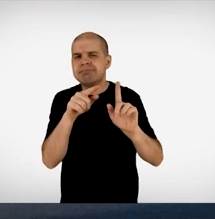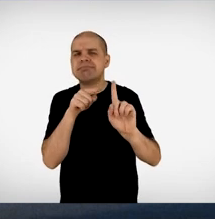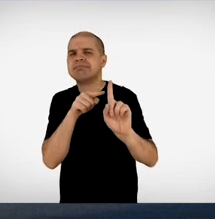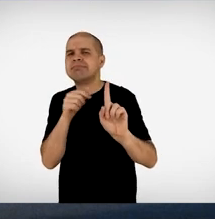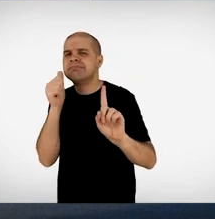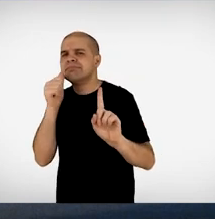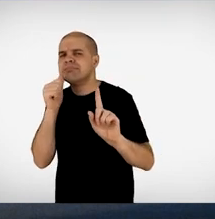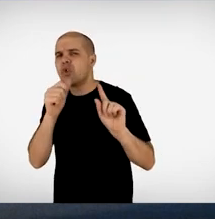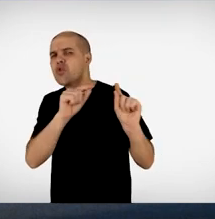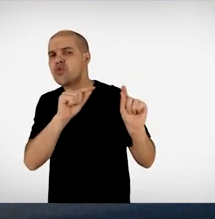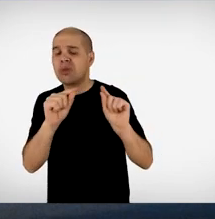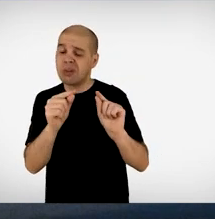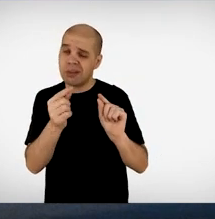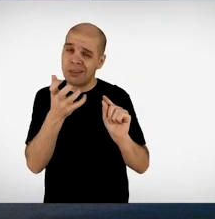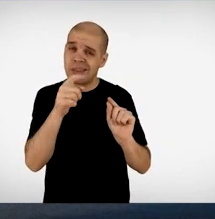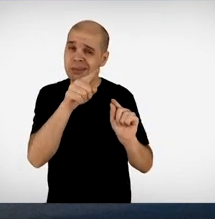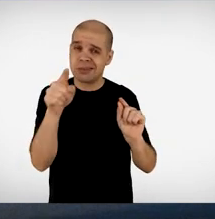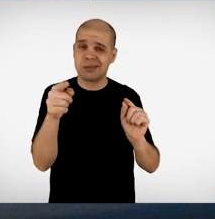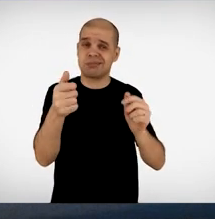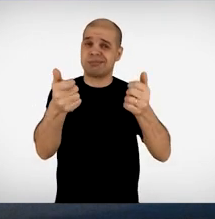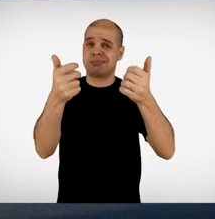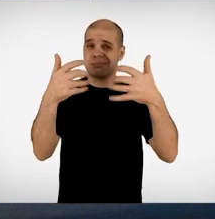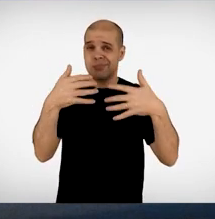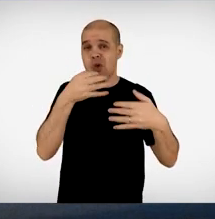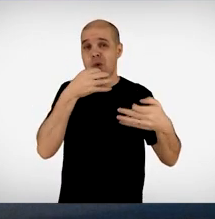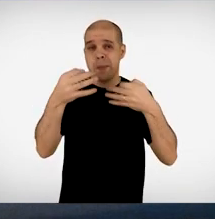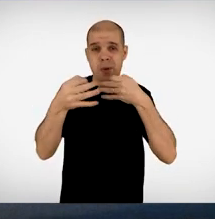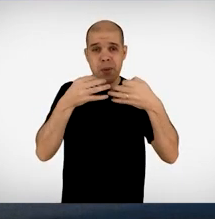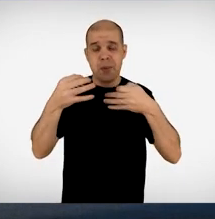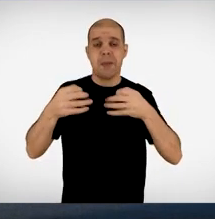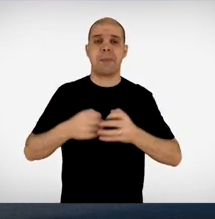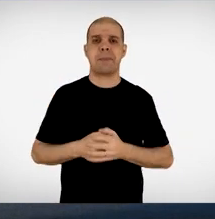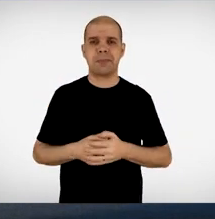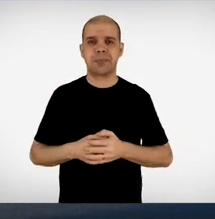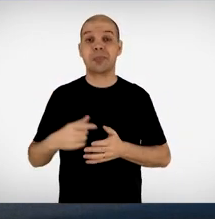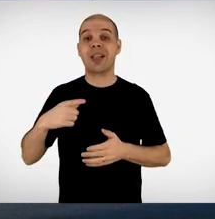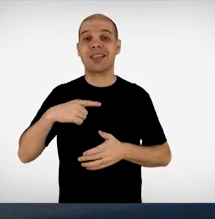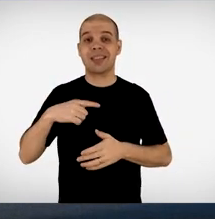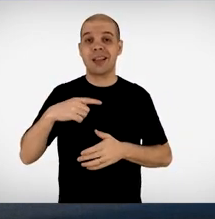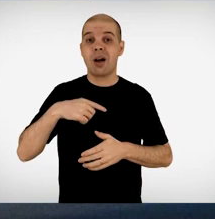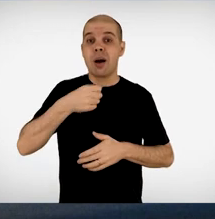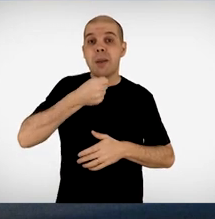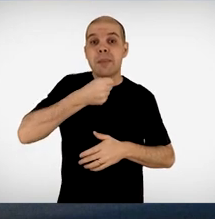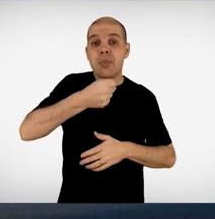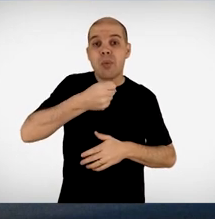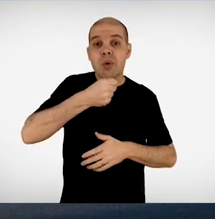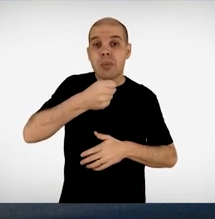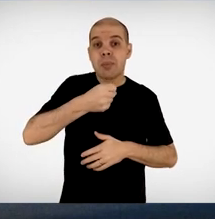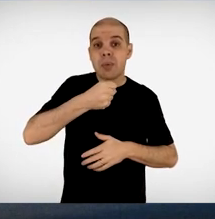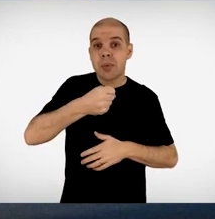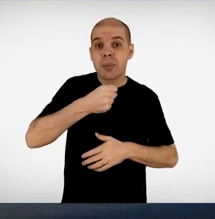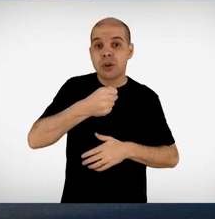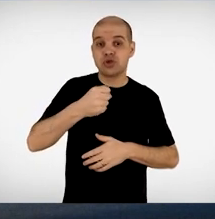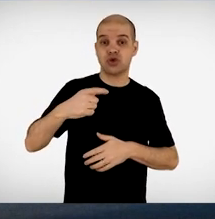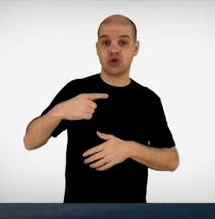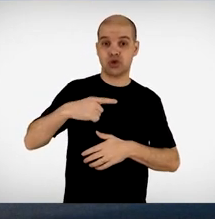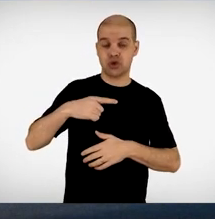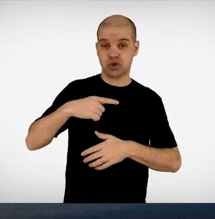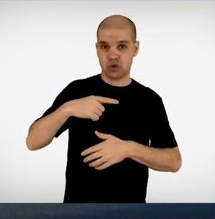Acho que é isso, gente. Eu queria ouvir vocês um pouco agora. Tem um microfone ali,